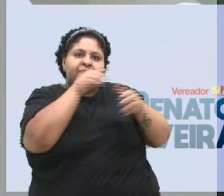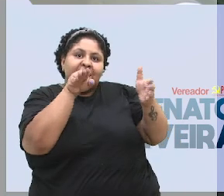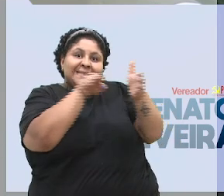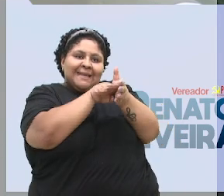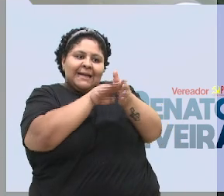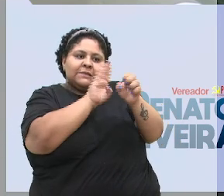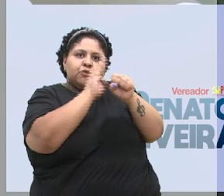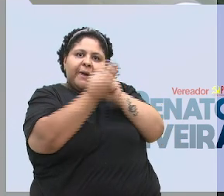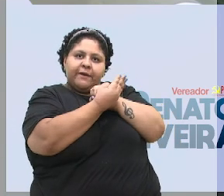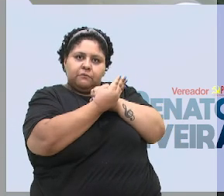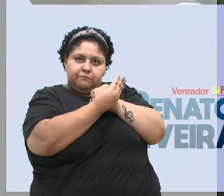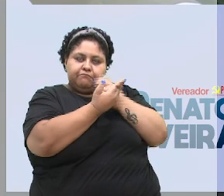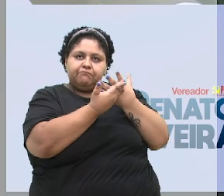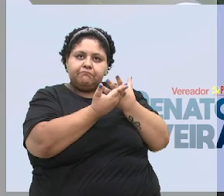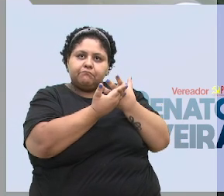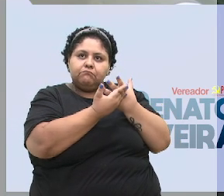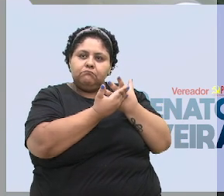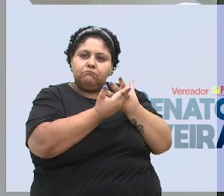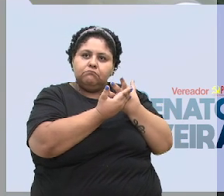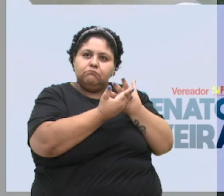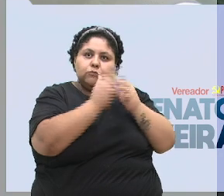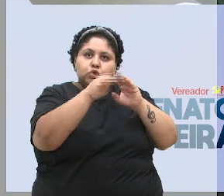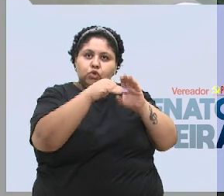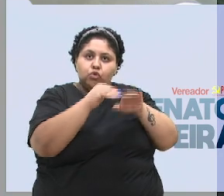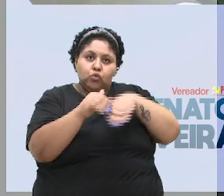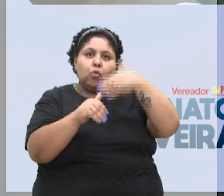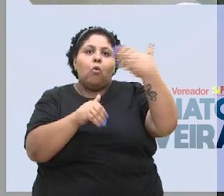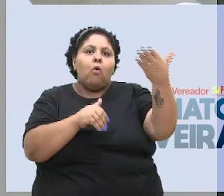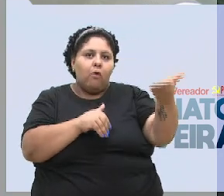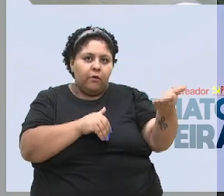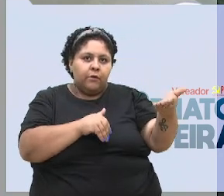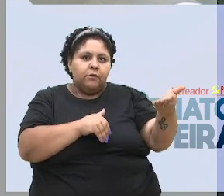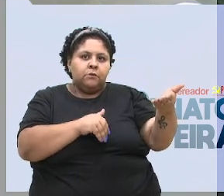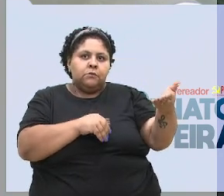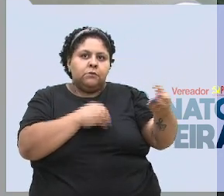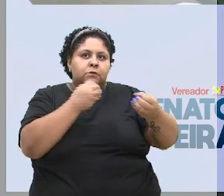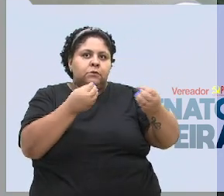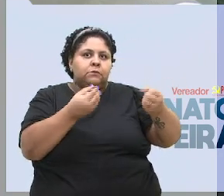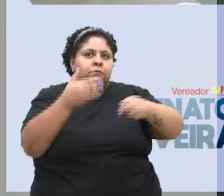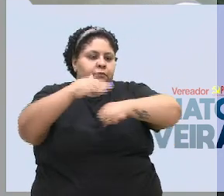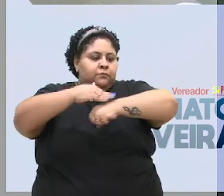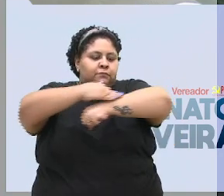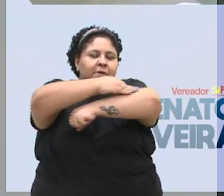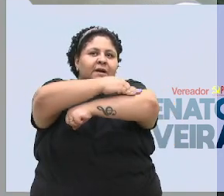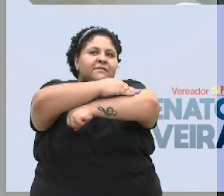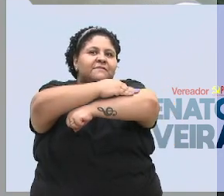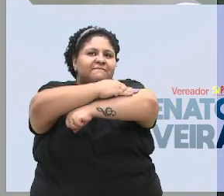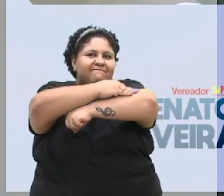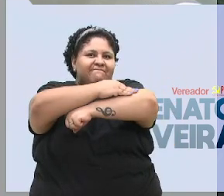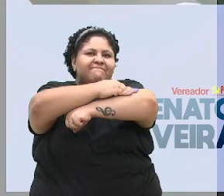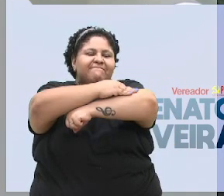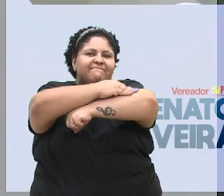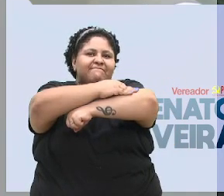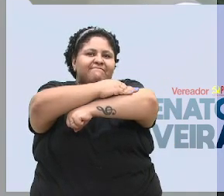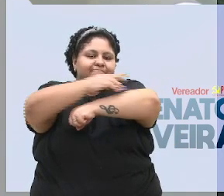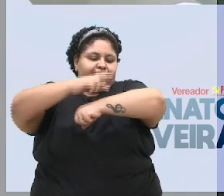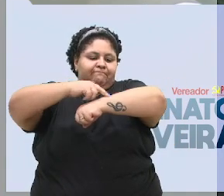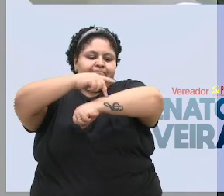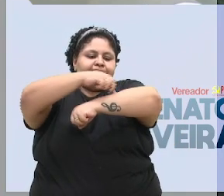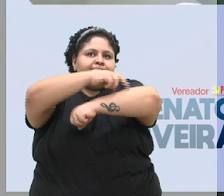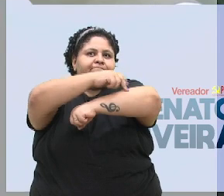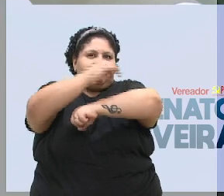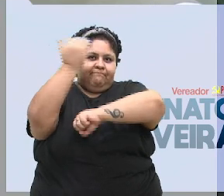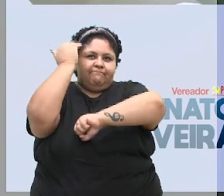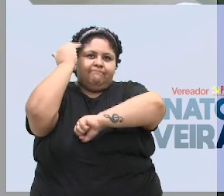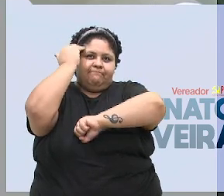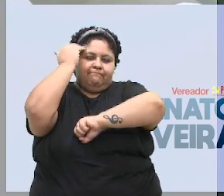rua, do lado da rua ali, ó. Olha como é que está a calçada. Nós temos que ver o vereador Xuxa, está por aqui, está aqui o vereador